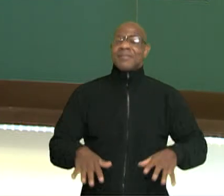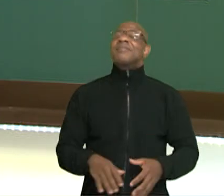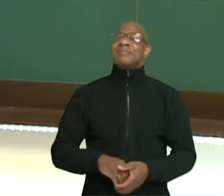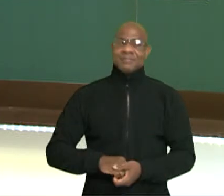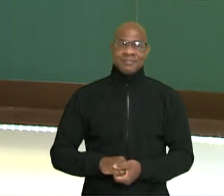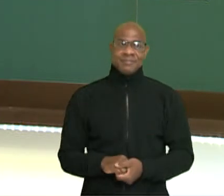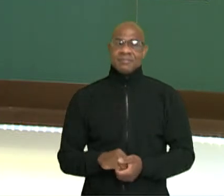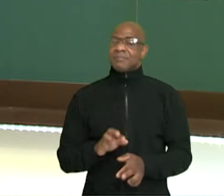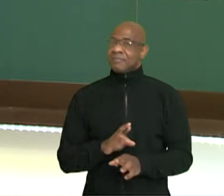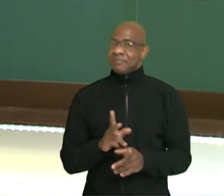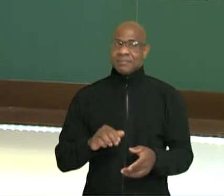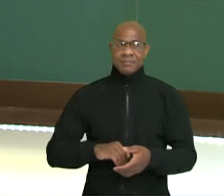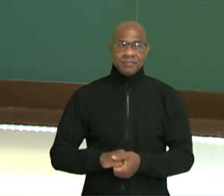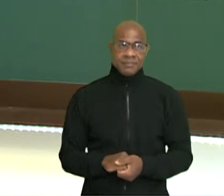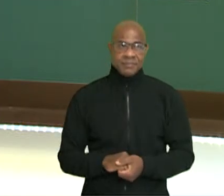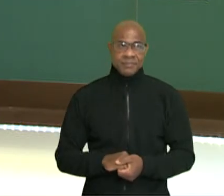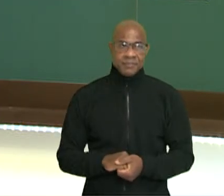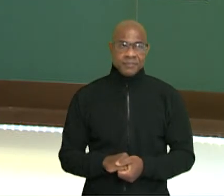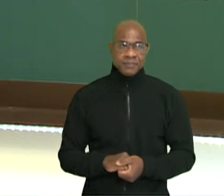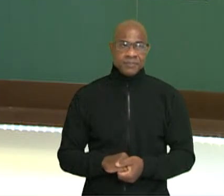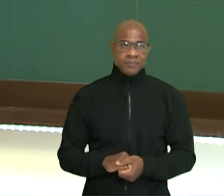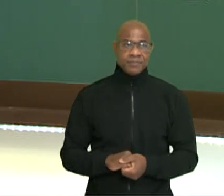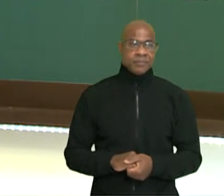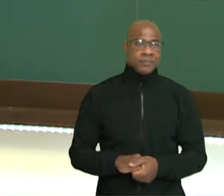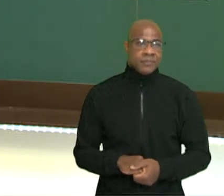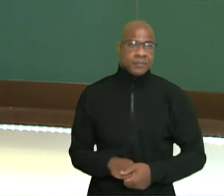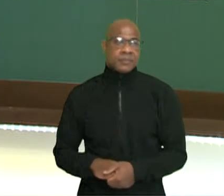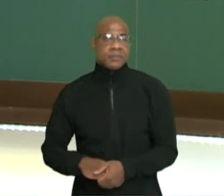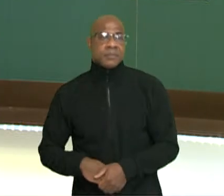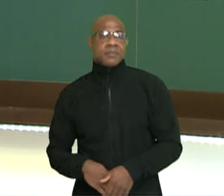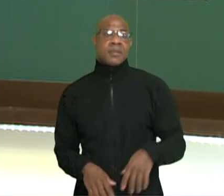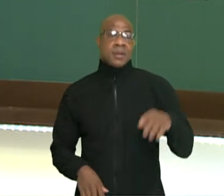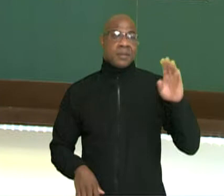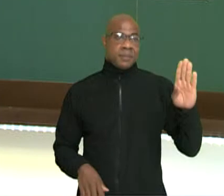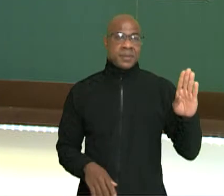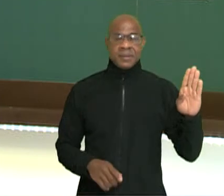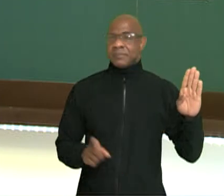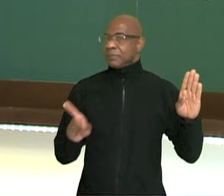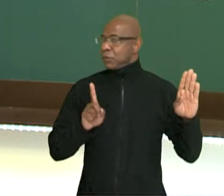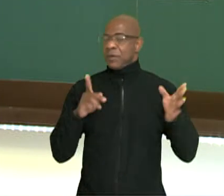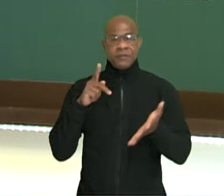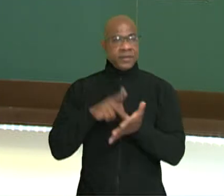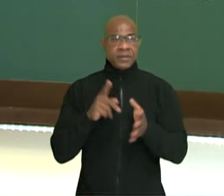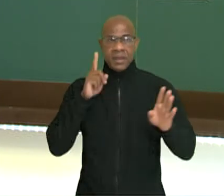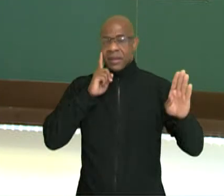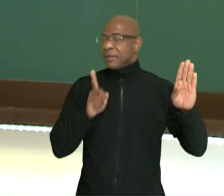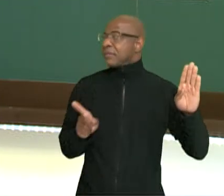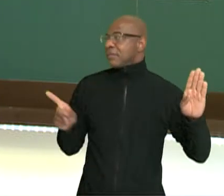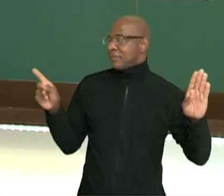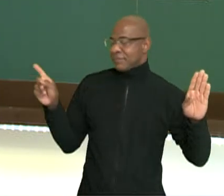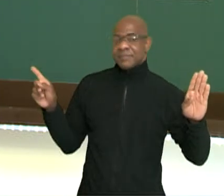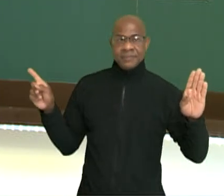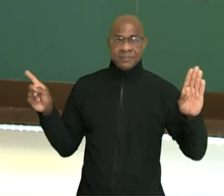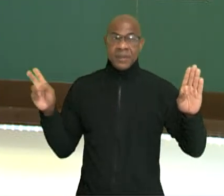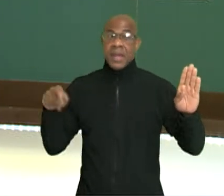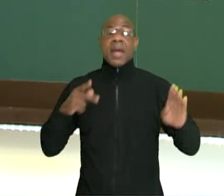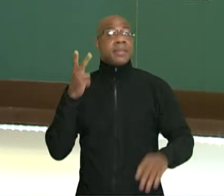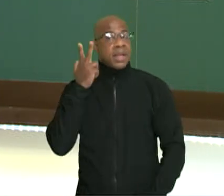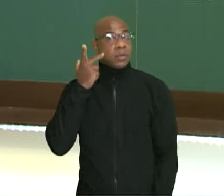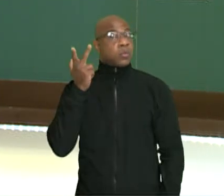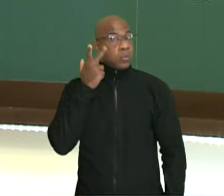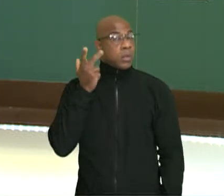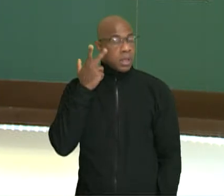né? A deriva polar é processo que se altera somente por ação humana, isso não é verdade, porque nós vimos que é natural,